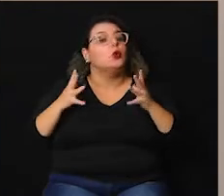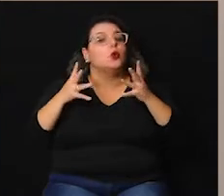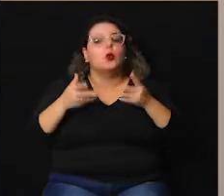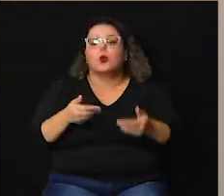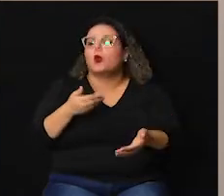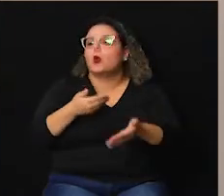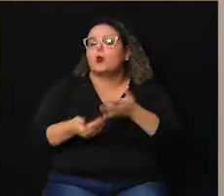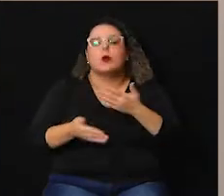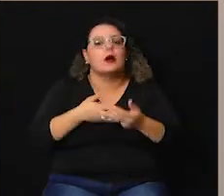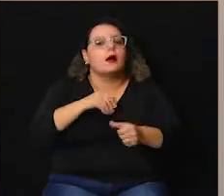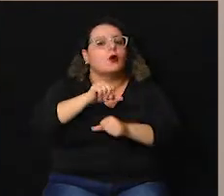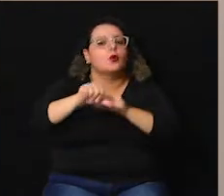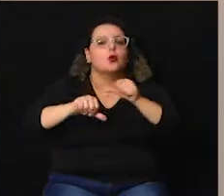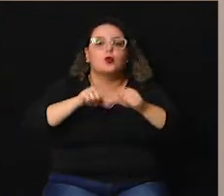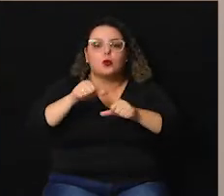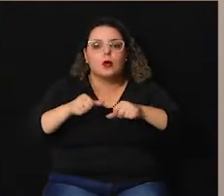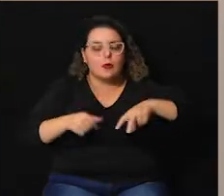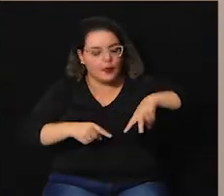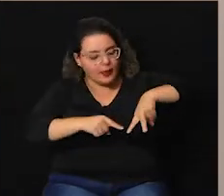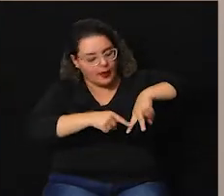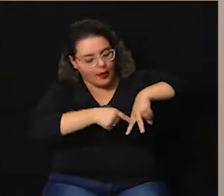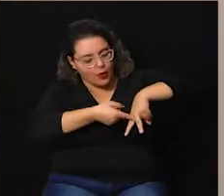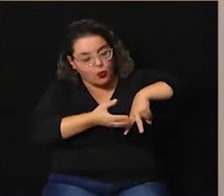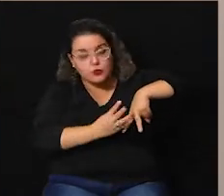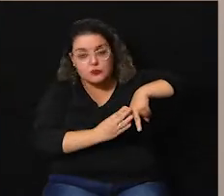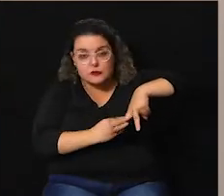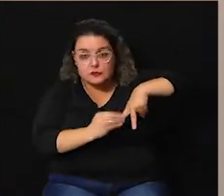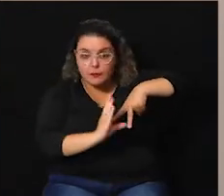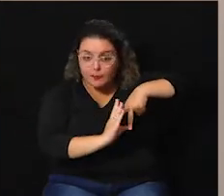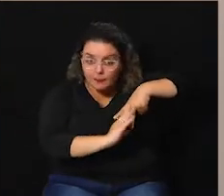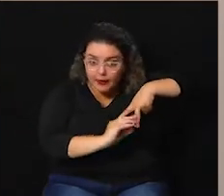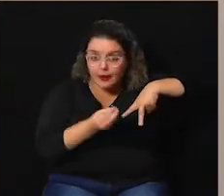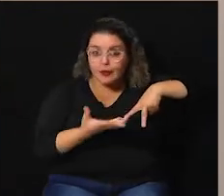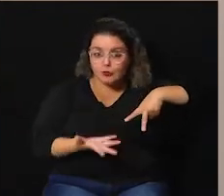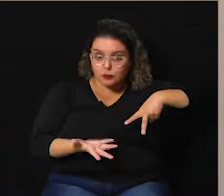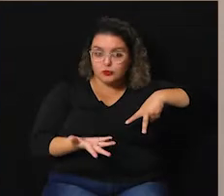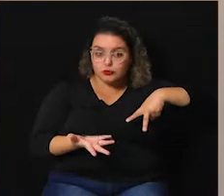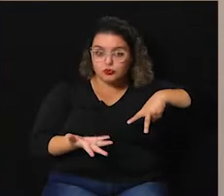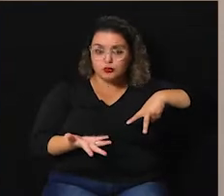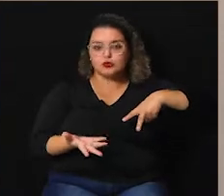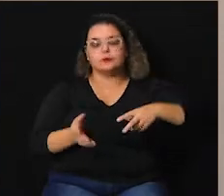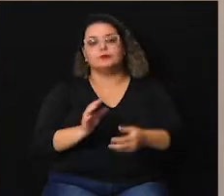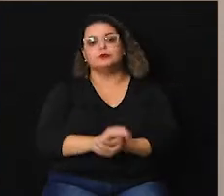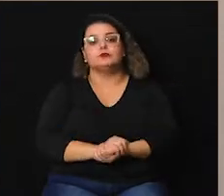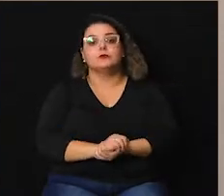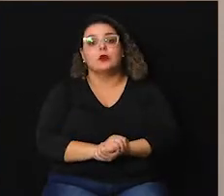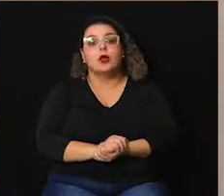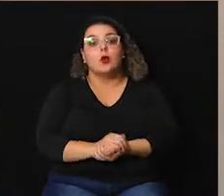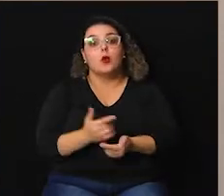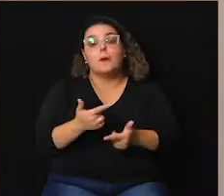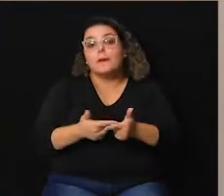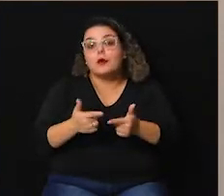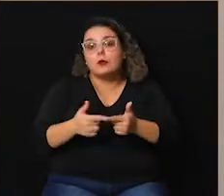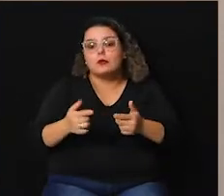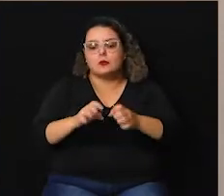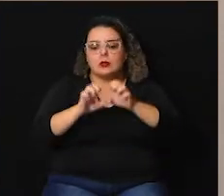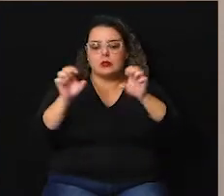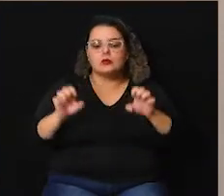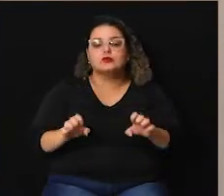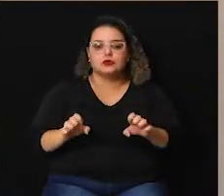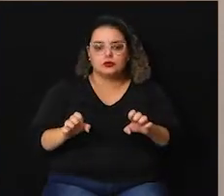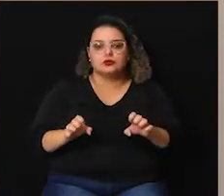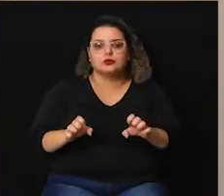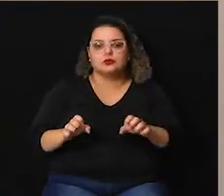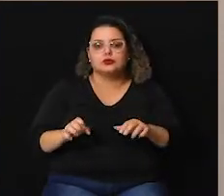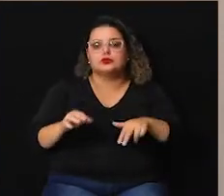alteração médica que leve a problemas nessas estruturas é função